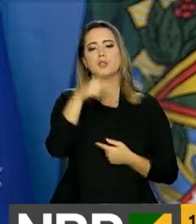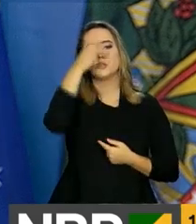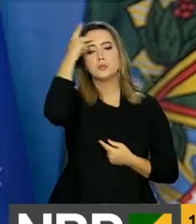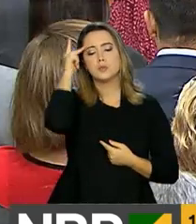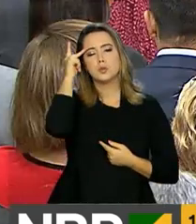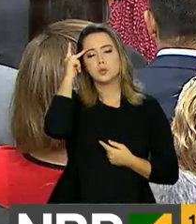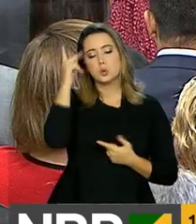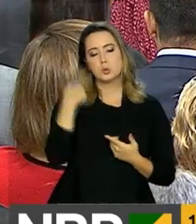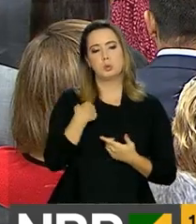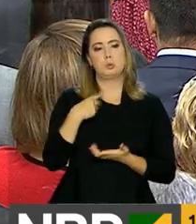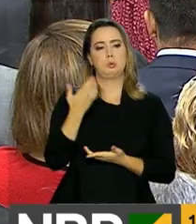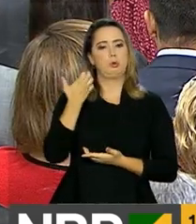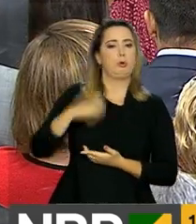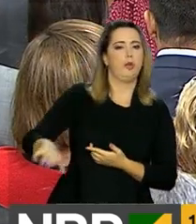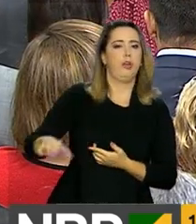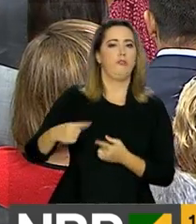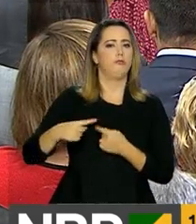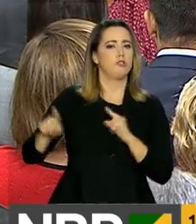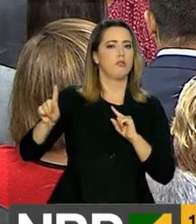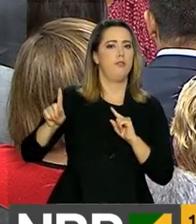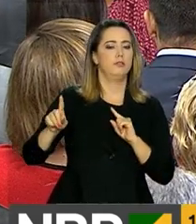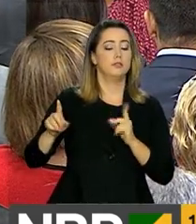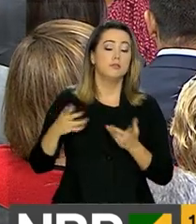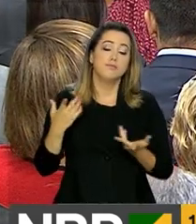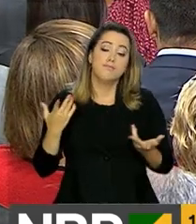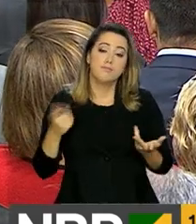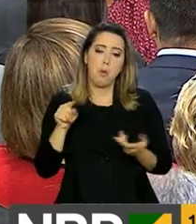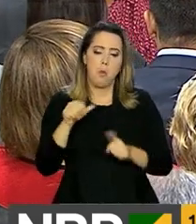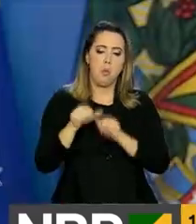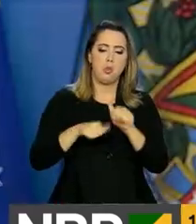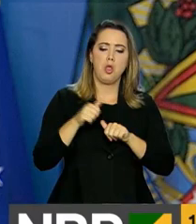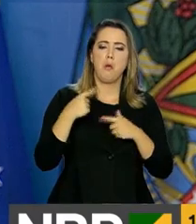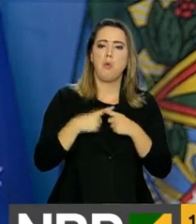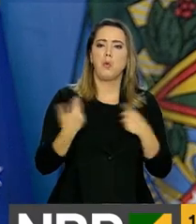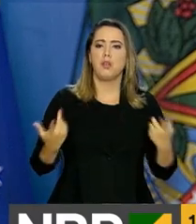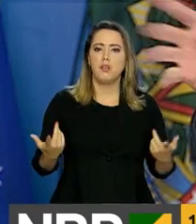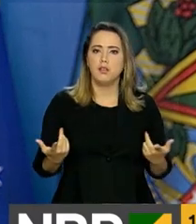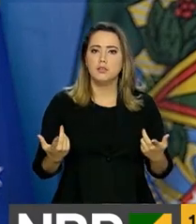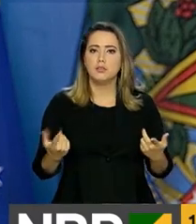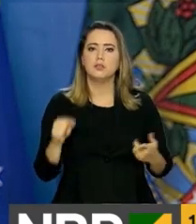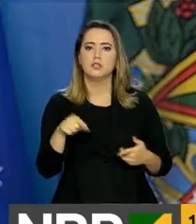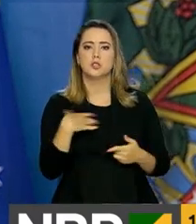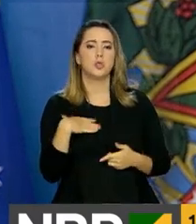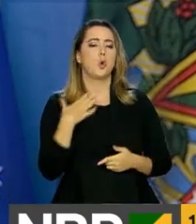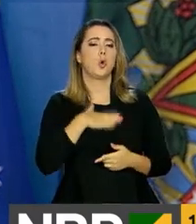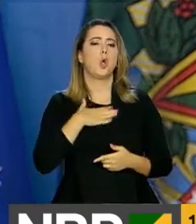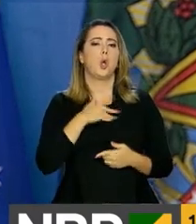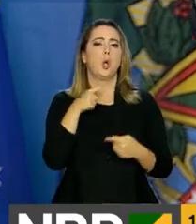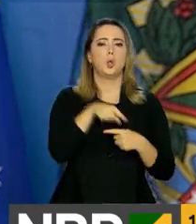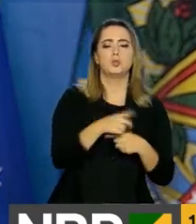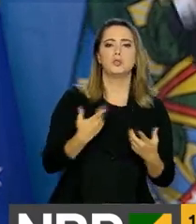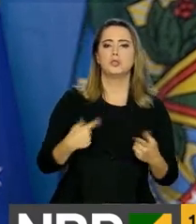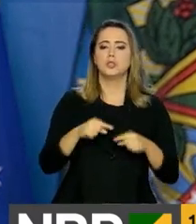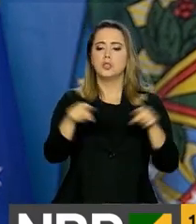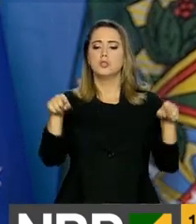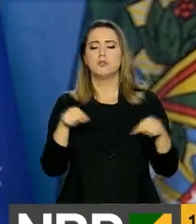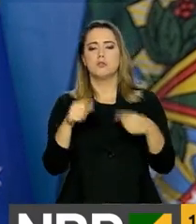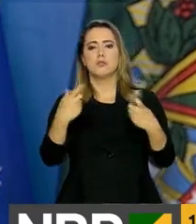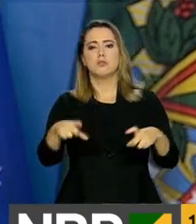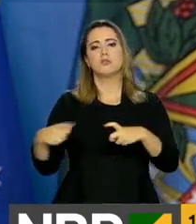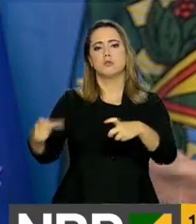é a idéia da resistência as pessoas reclamam hoje vai mudar estou acostumado com isso estou acostumado com esta fórmula deste quarto com esta